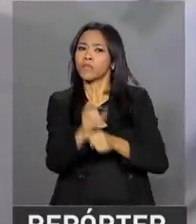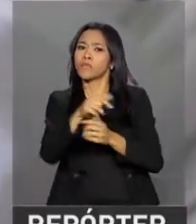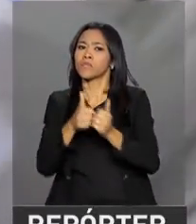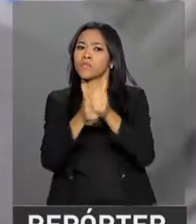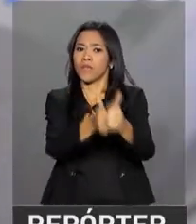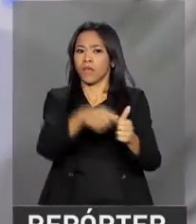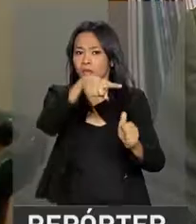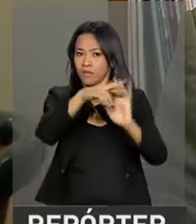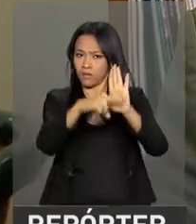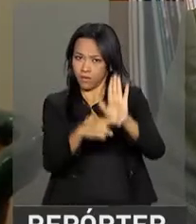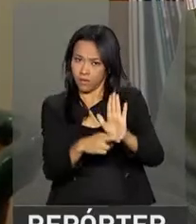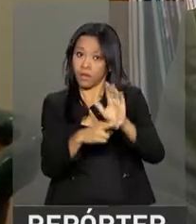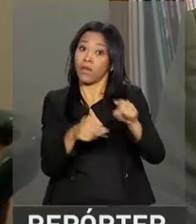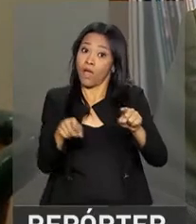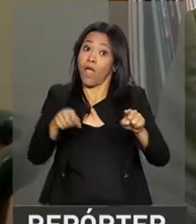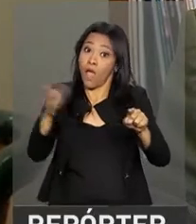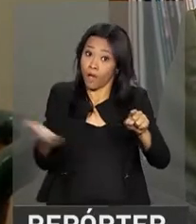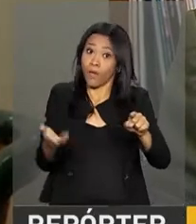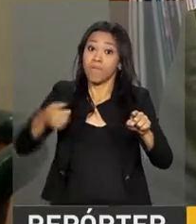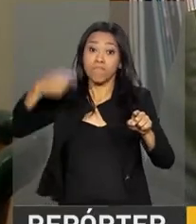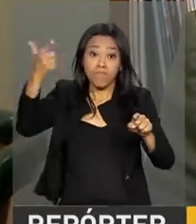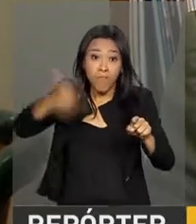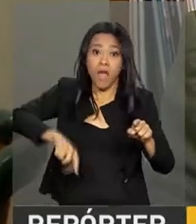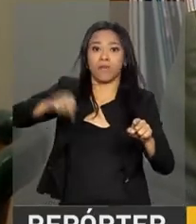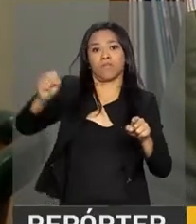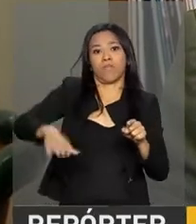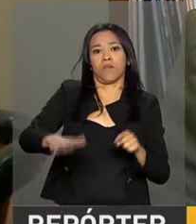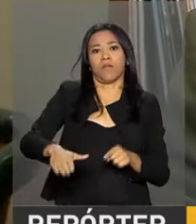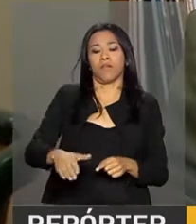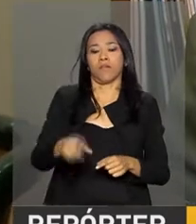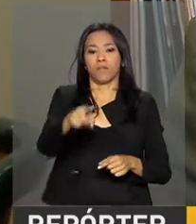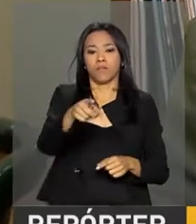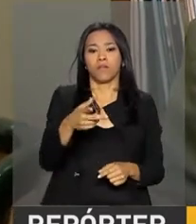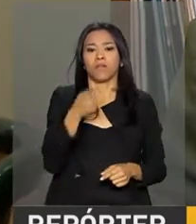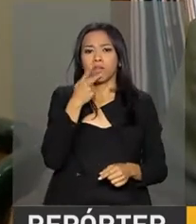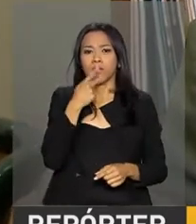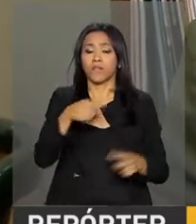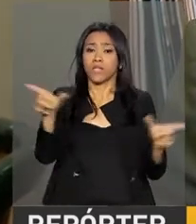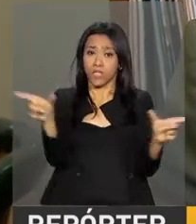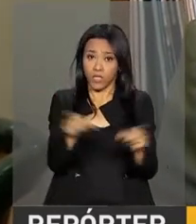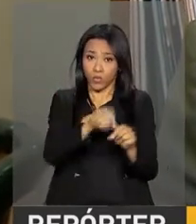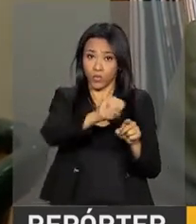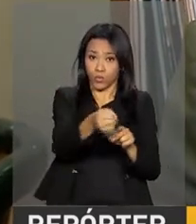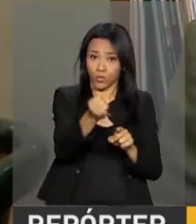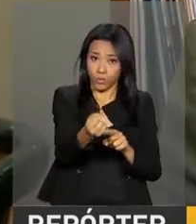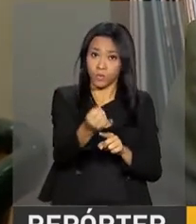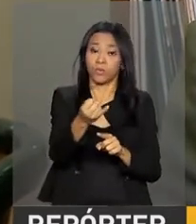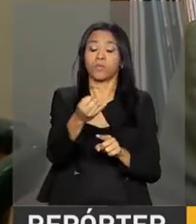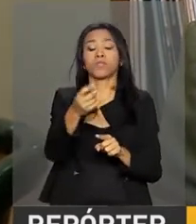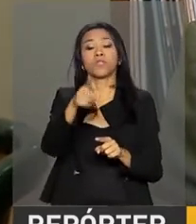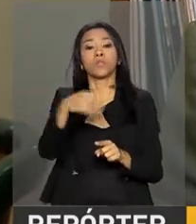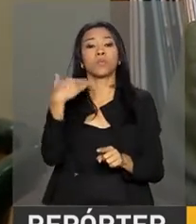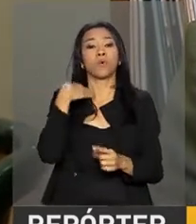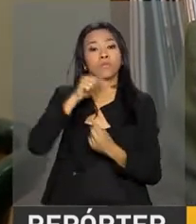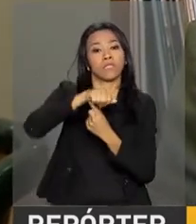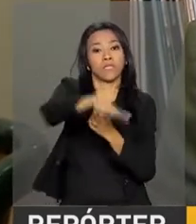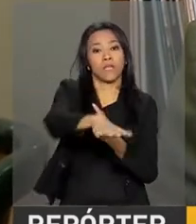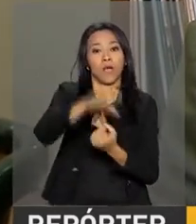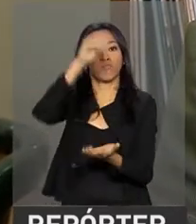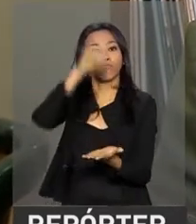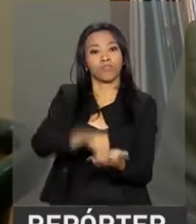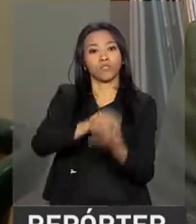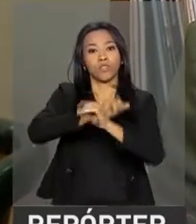mais barato reduzindo a taxa selic a taxa básica de juro que a taxa que o banco central define você tem um efeito